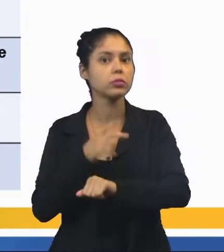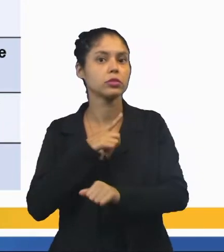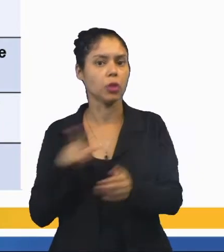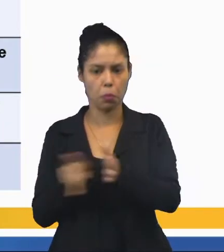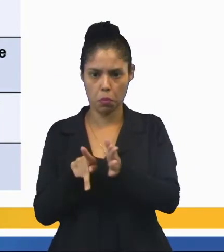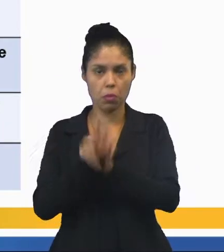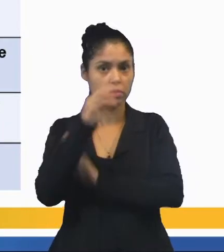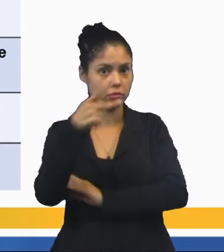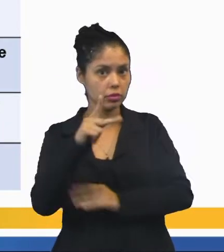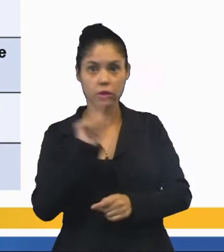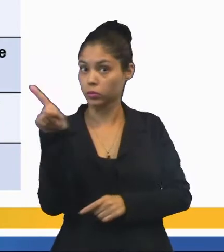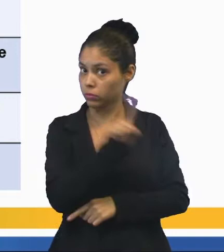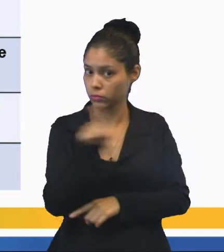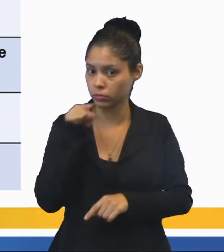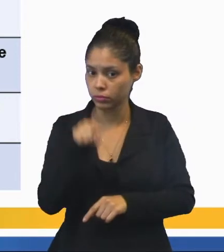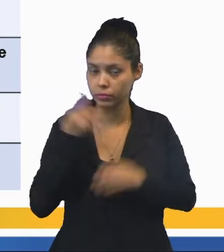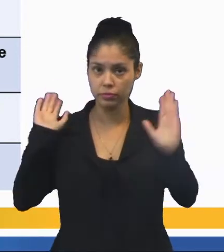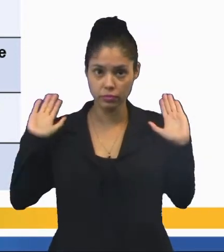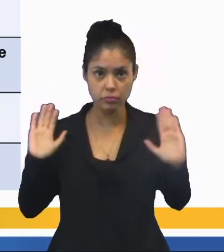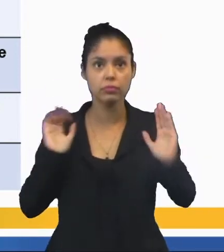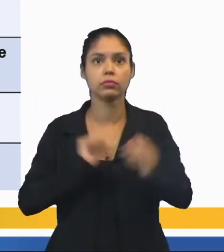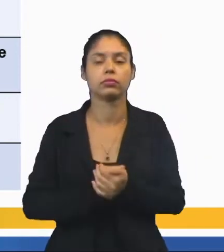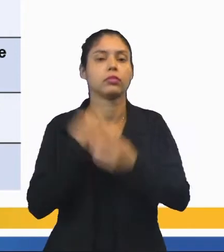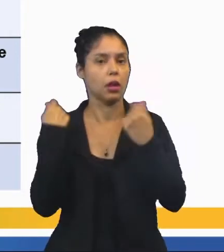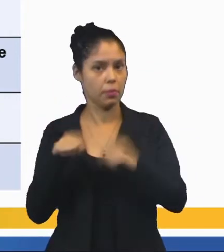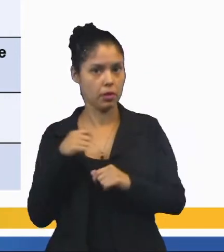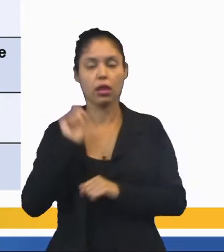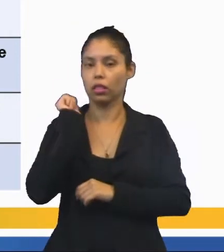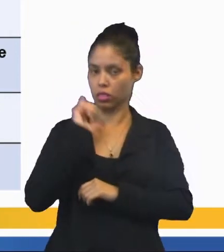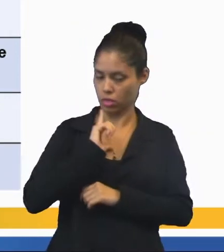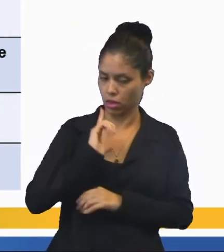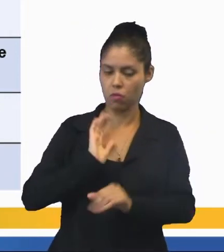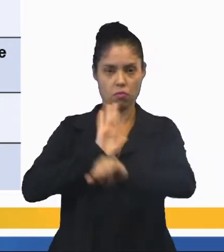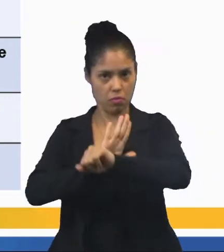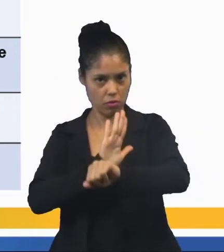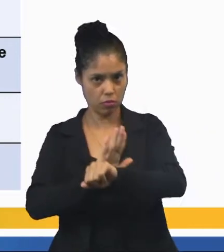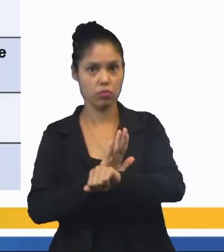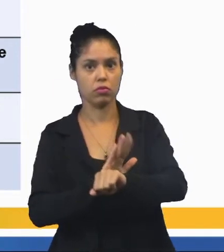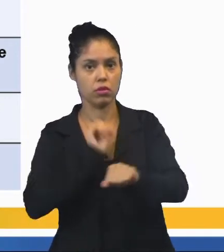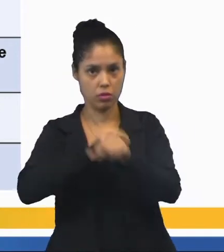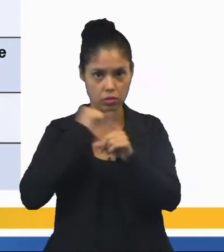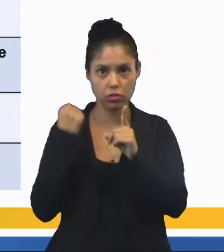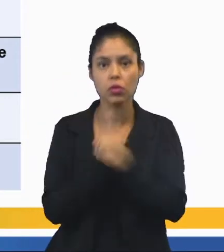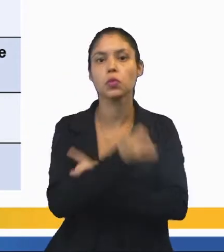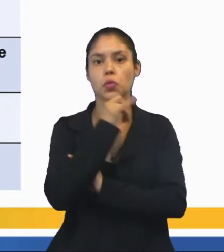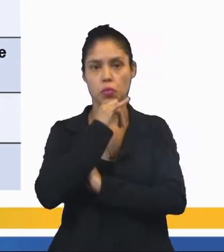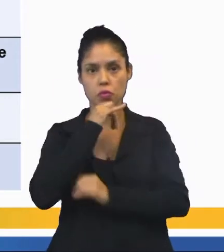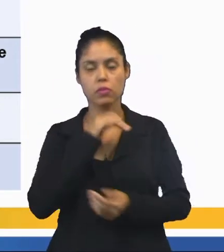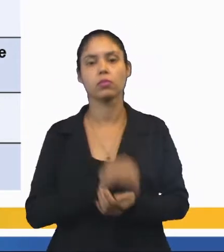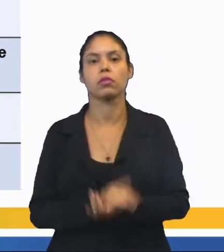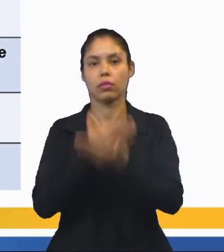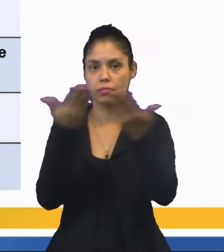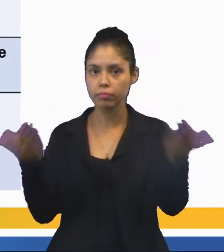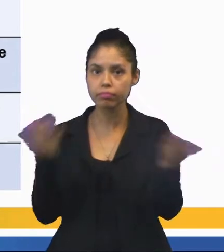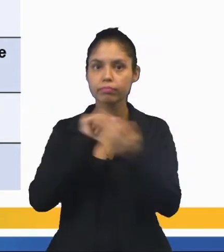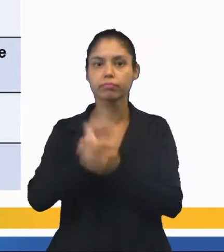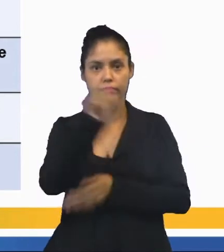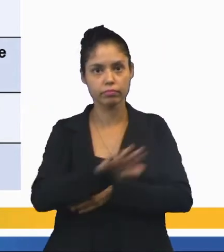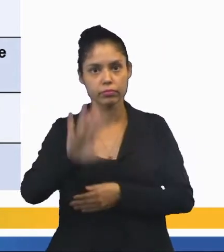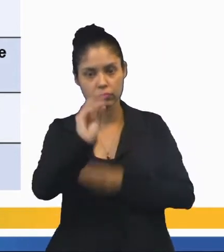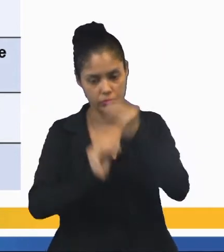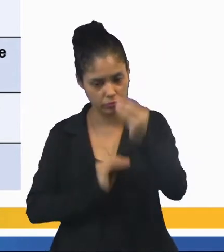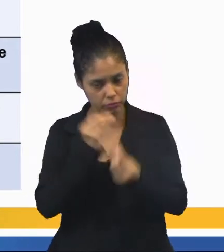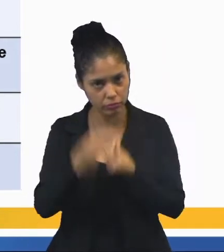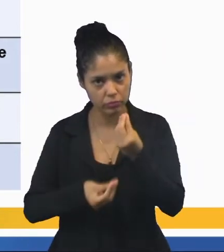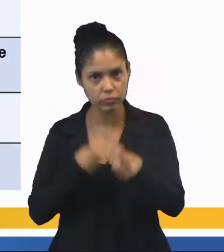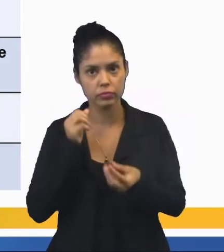papel dela não é esse, certo? Ela tem sim uma contribuição na sociedade, um bom exemplo a dar, o modo como ela, vamos